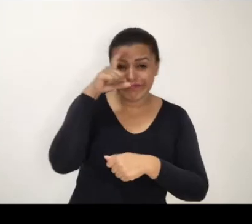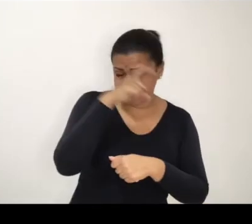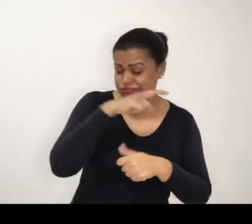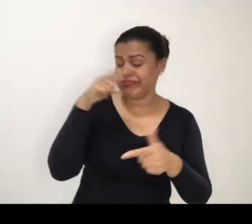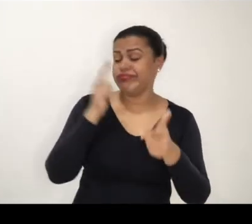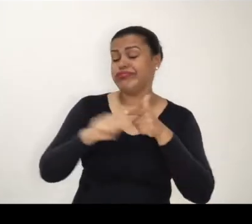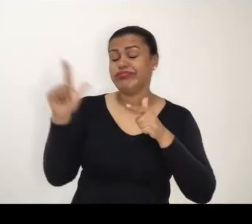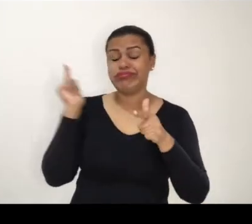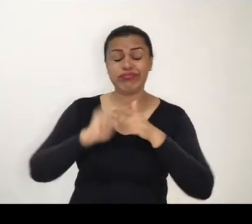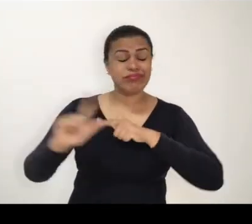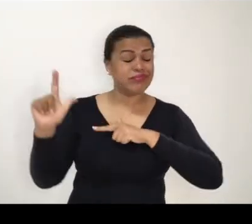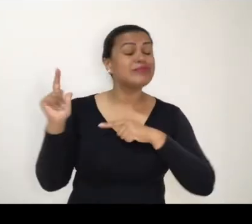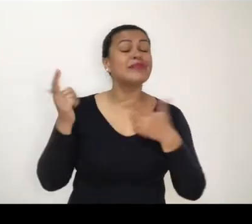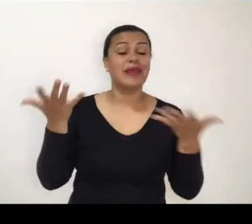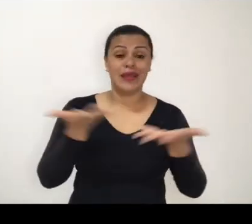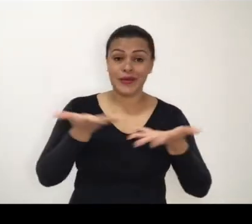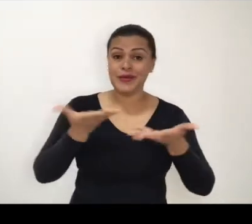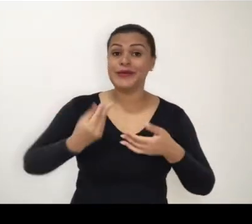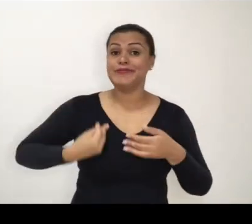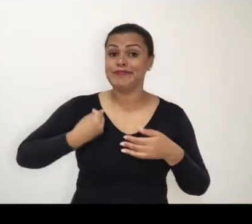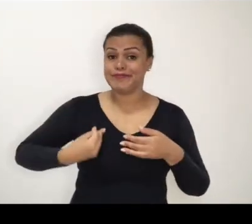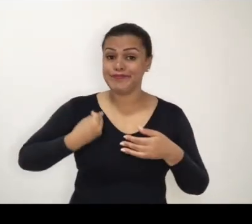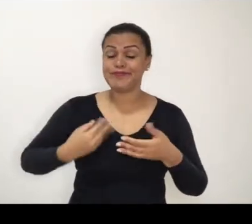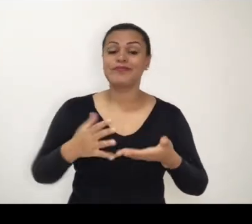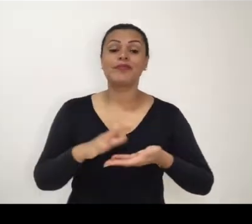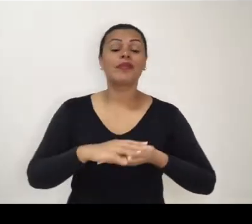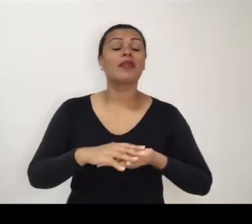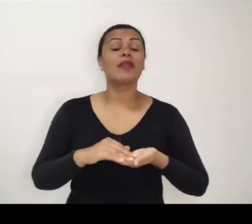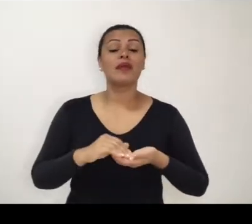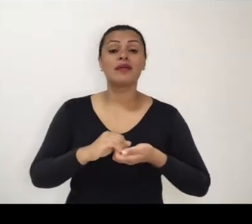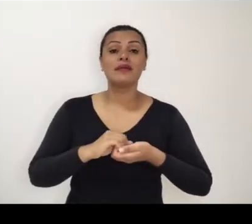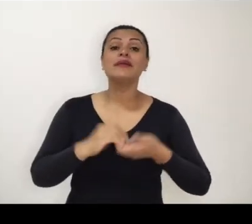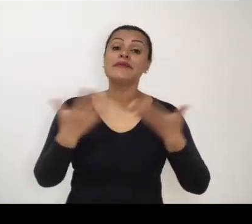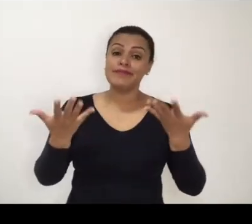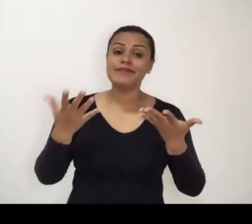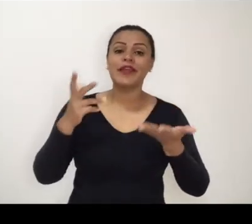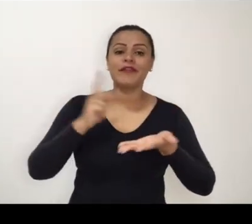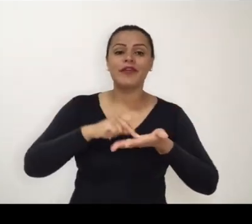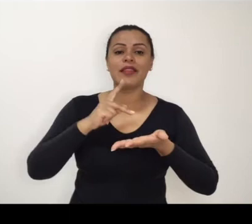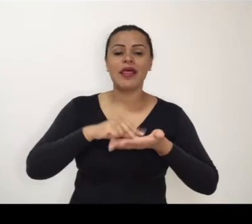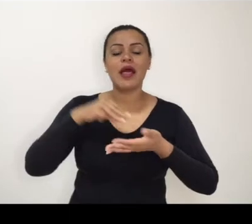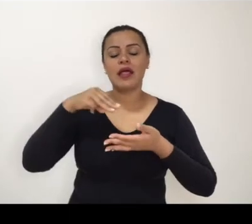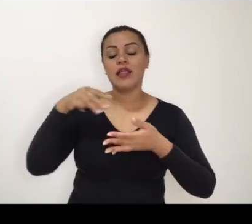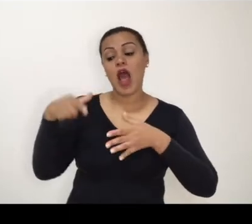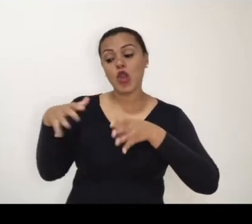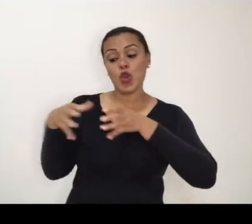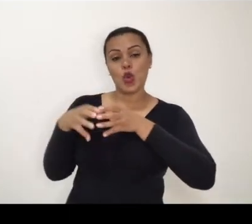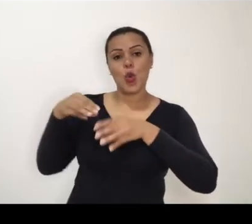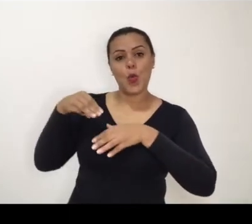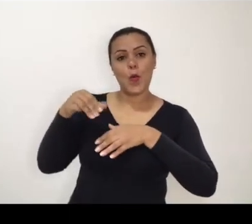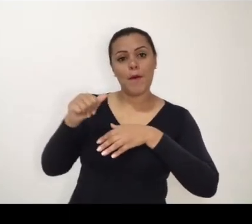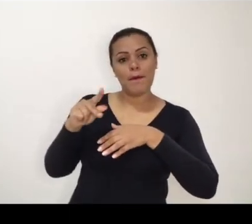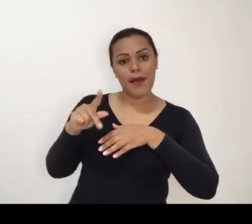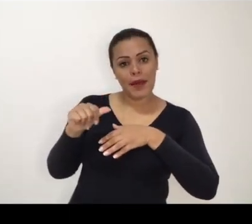e críticos, né, que a gente está vivendo, assim. No Mapas a gente pegou